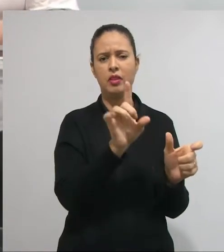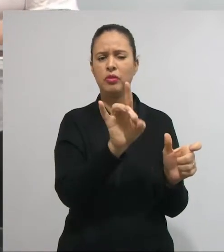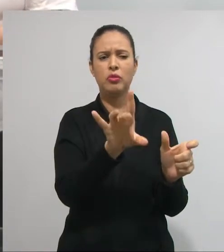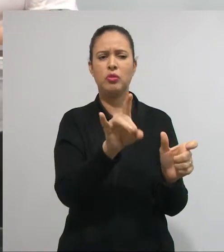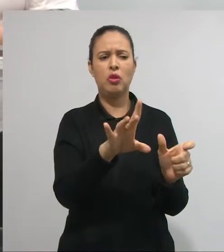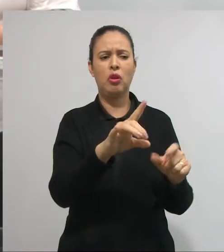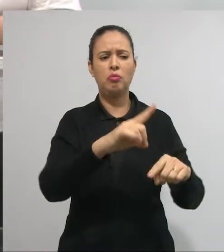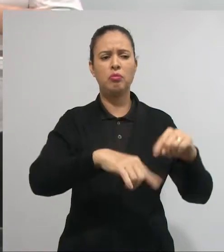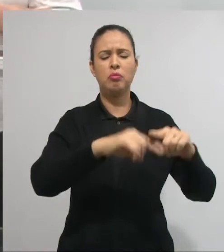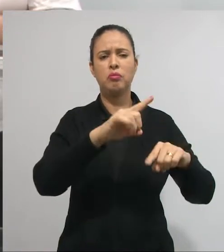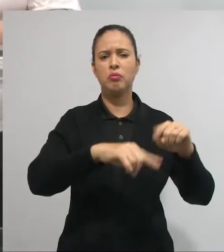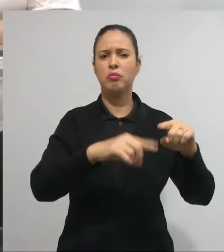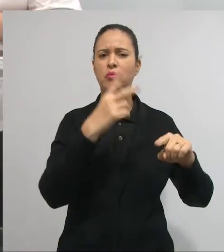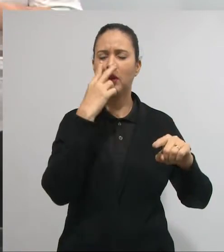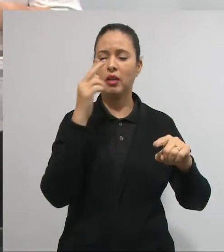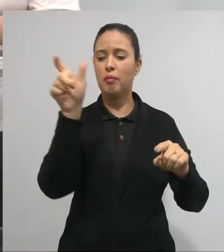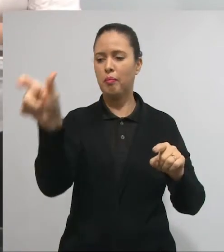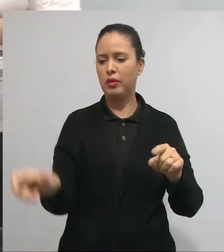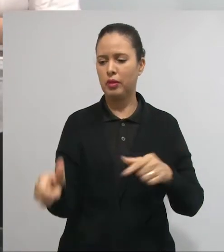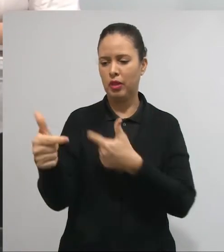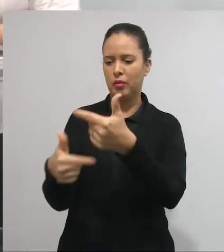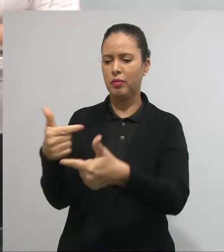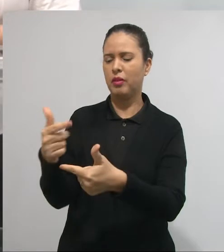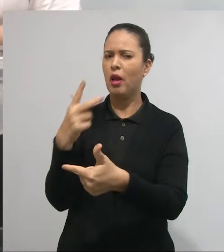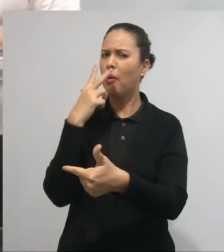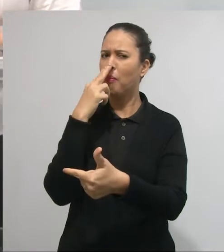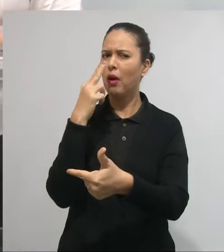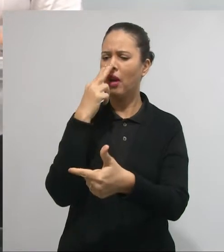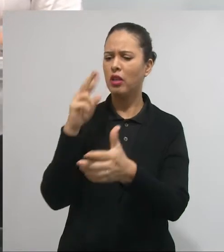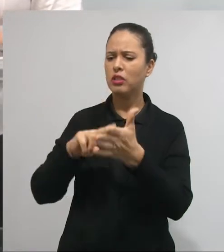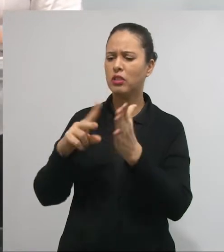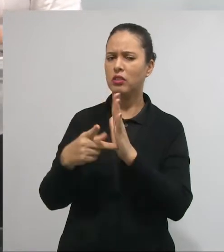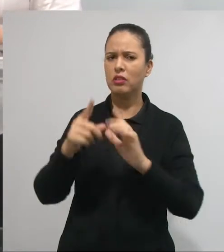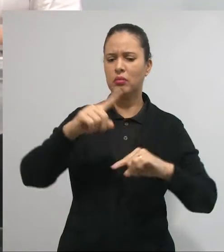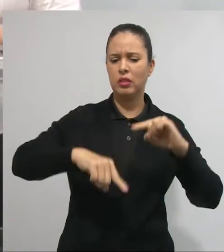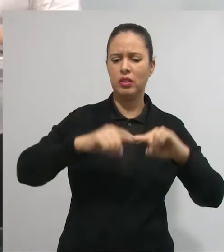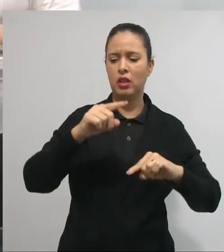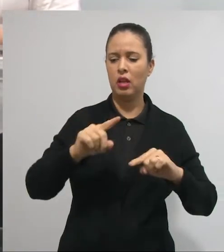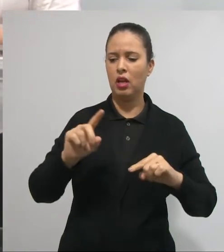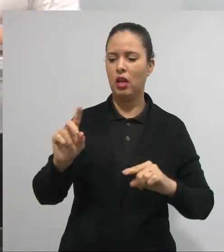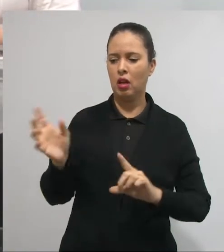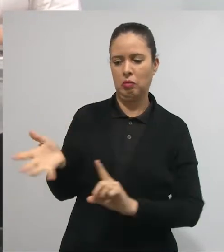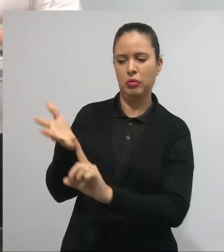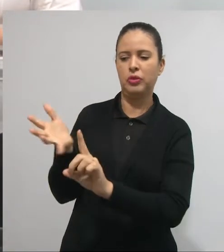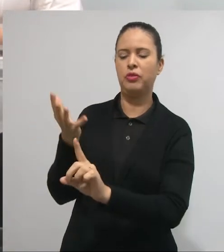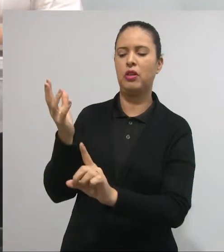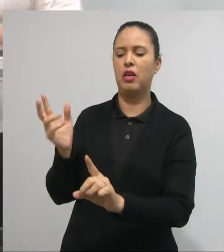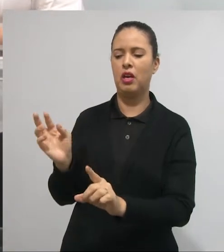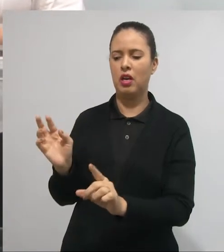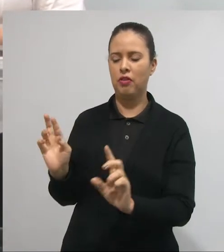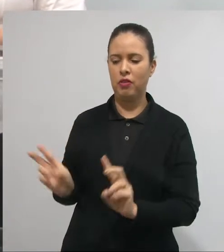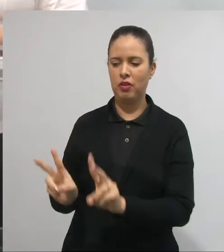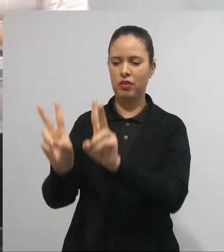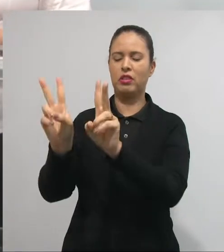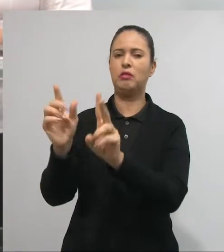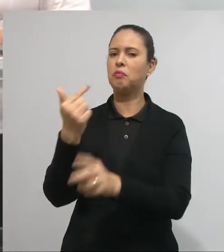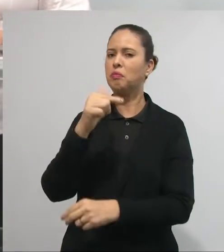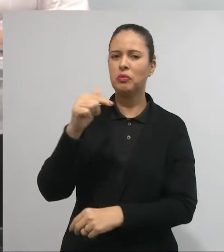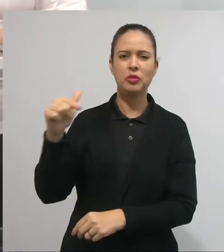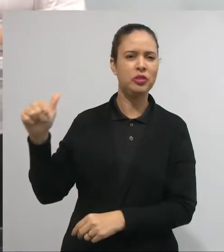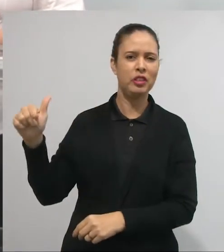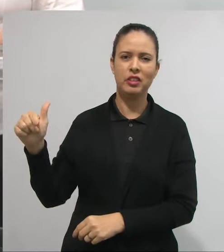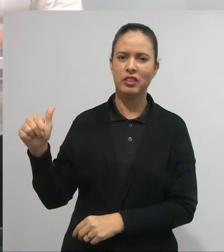simplesmente um recurso, não tinha a valorização, o reconhecimento profissional que se tem hoje. Mas